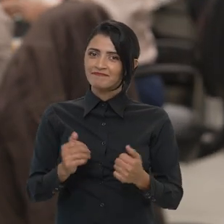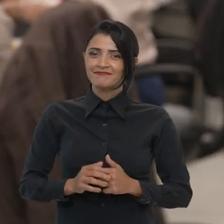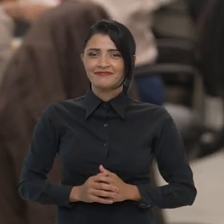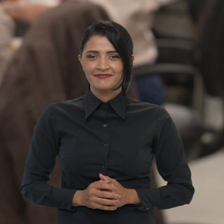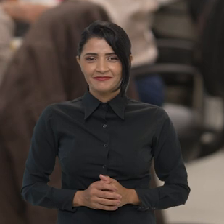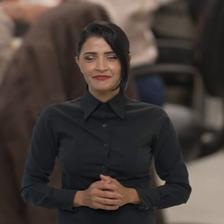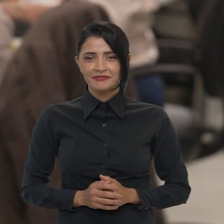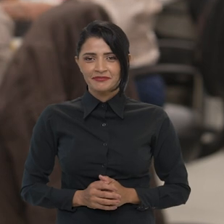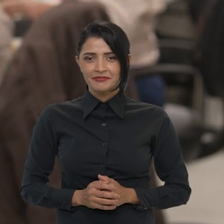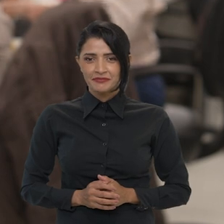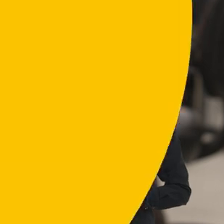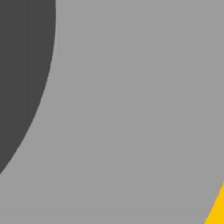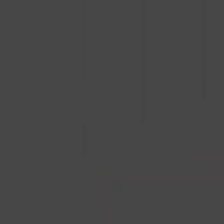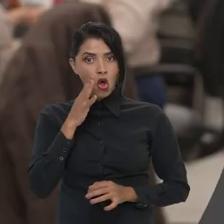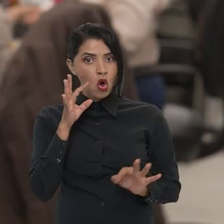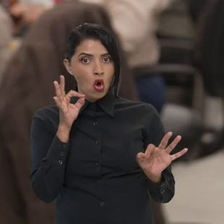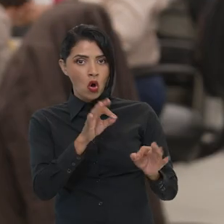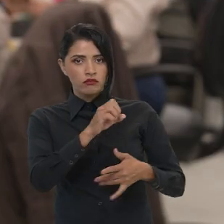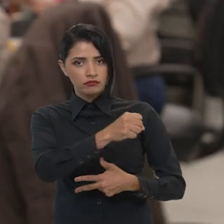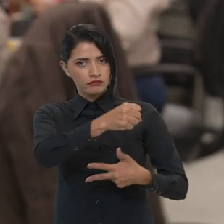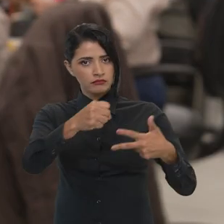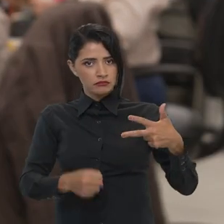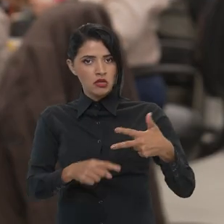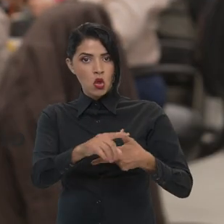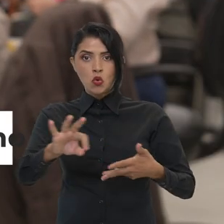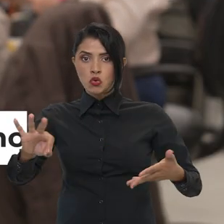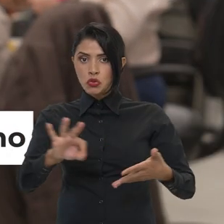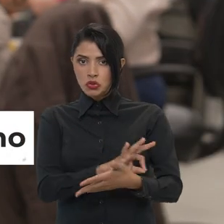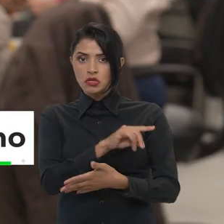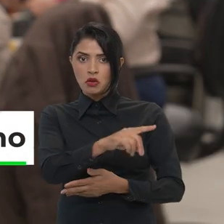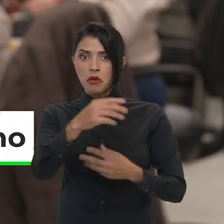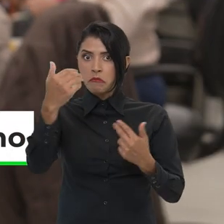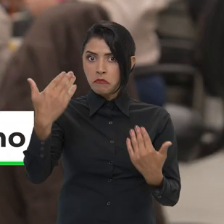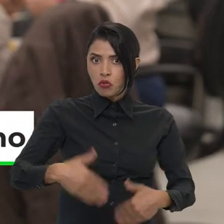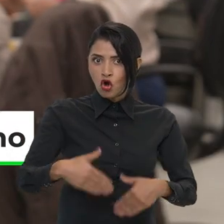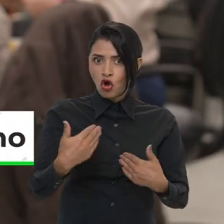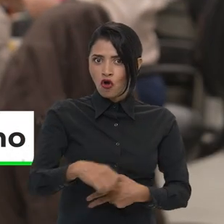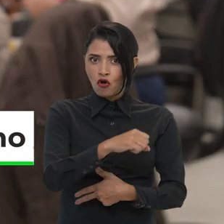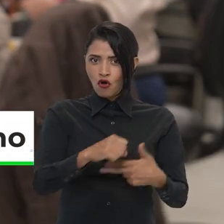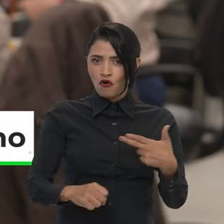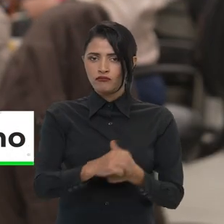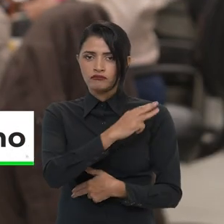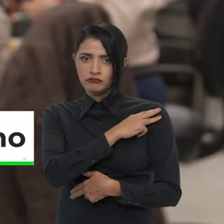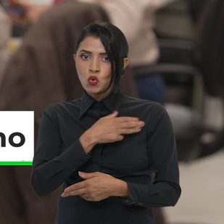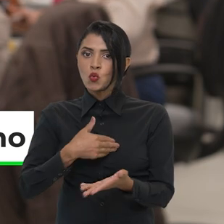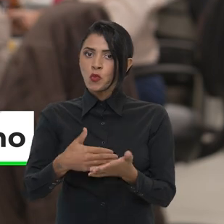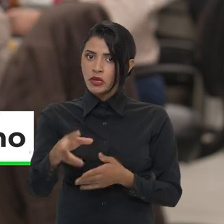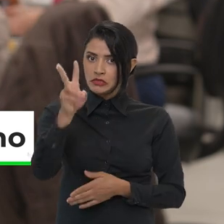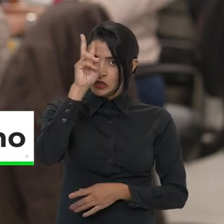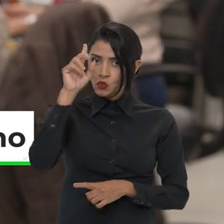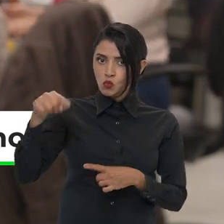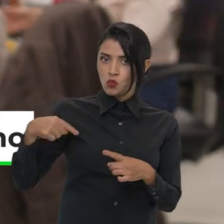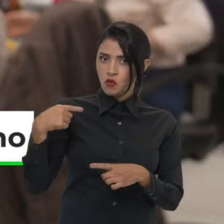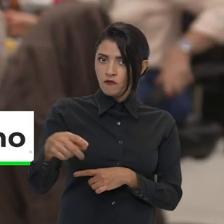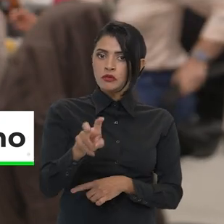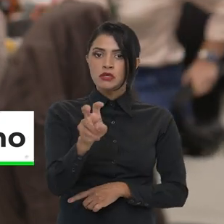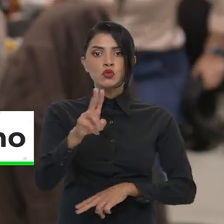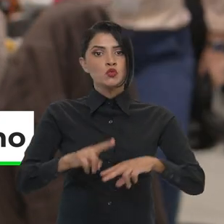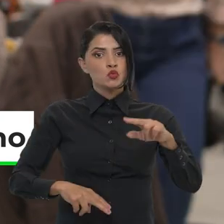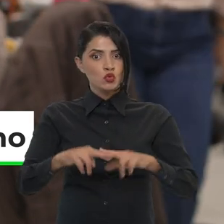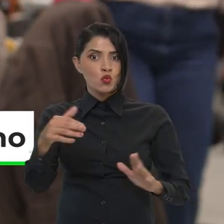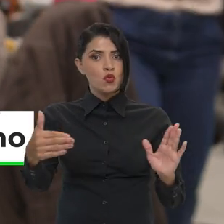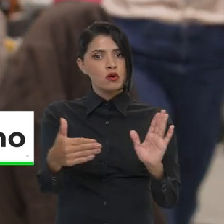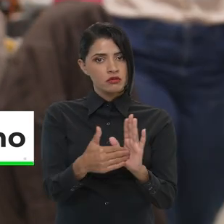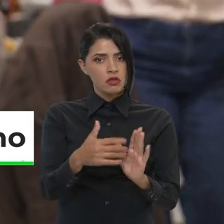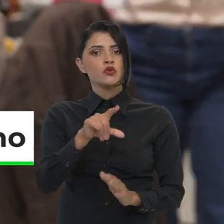brasilparticipativo.presidencia.gov.br e participe. De olho no Enem! As inscrições para o Exame Nacional do Ensino Médio começam na segunda-feira que vem,